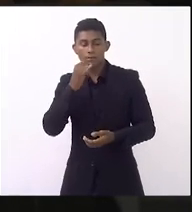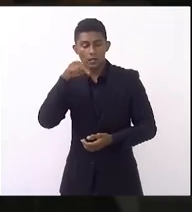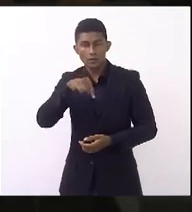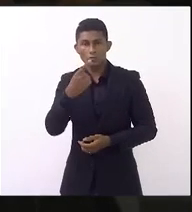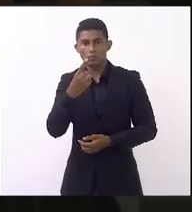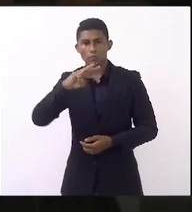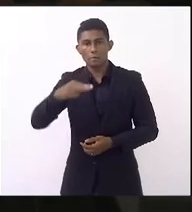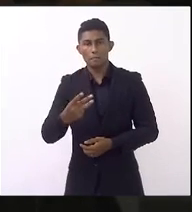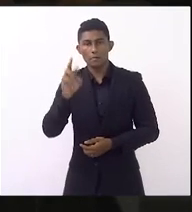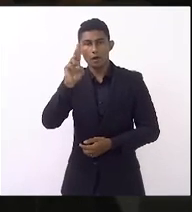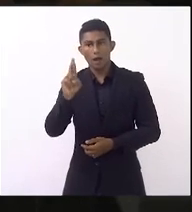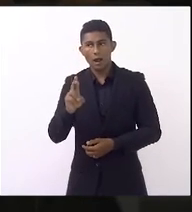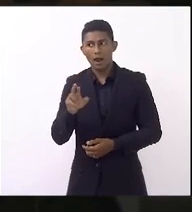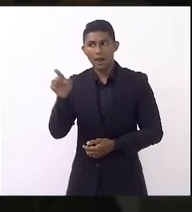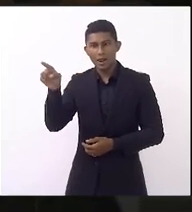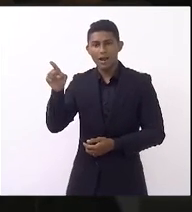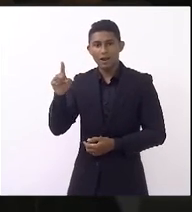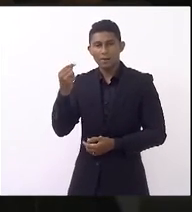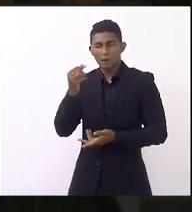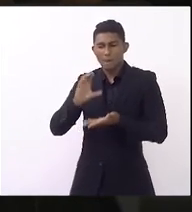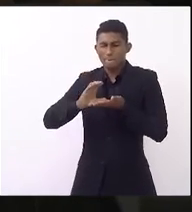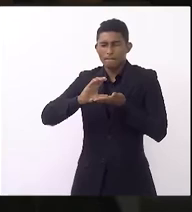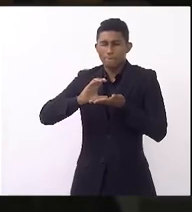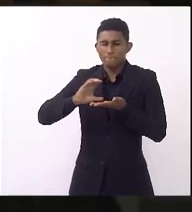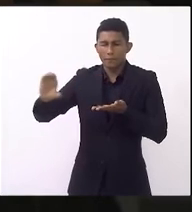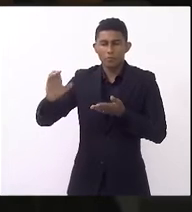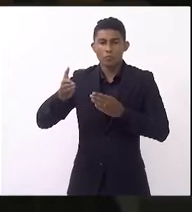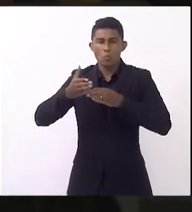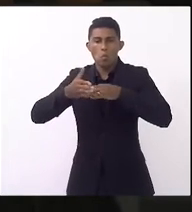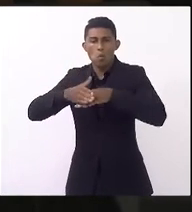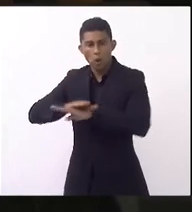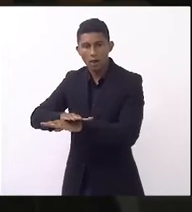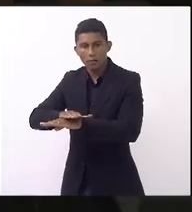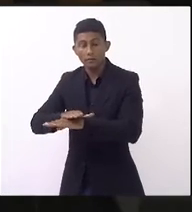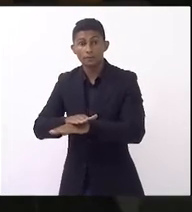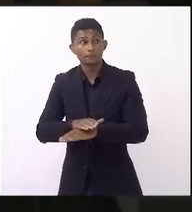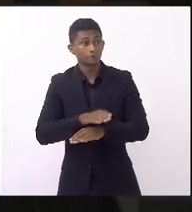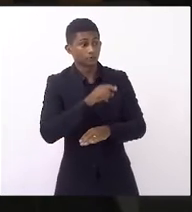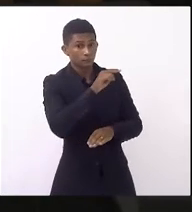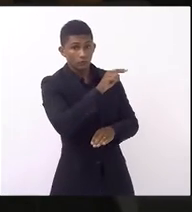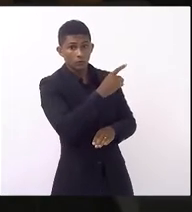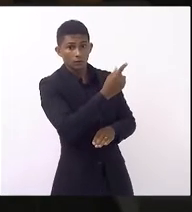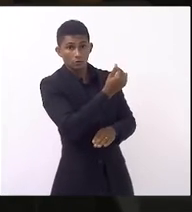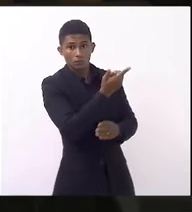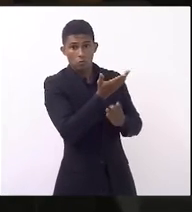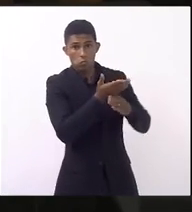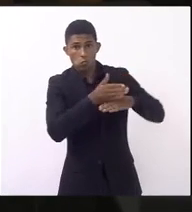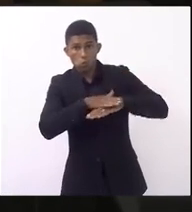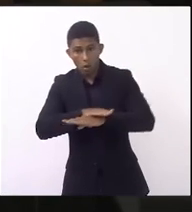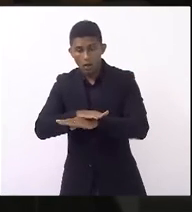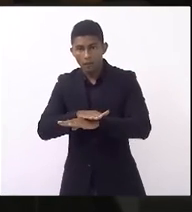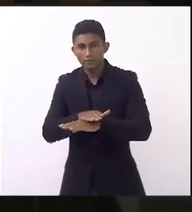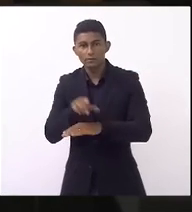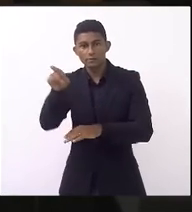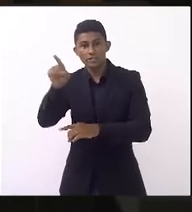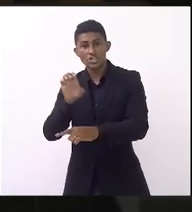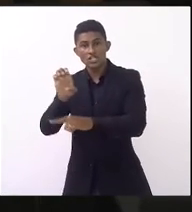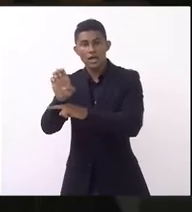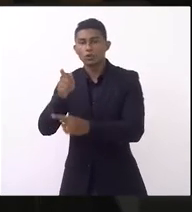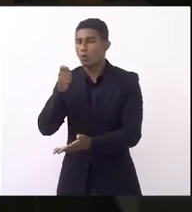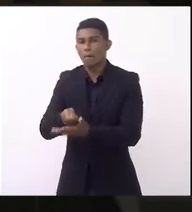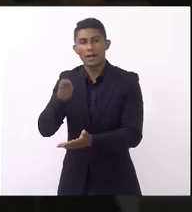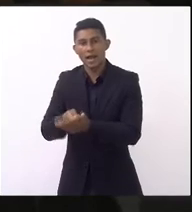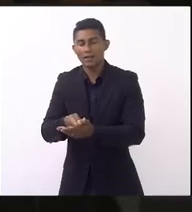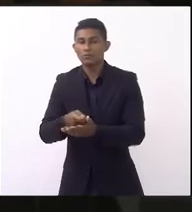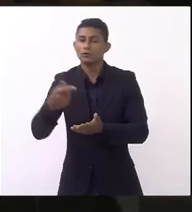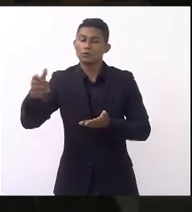R$1 milhão. Eu vou depositar no fundo. Na hora que ele bota um no fundo, o Estado vem e bota 3.